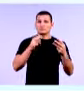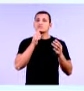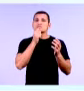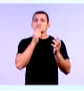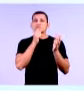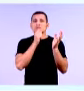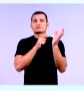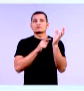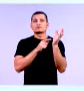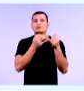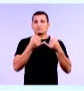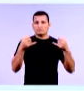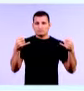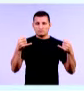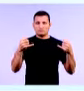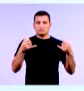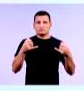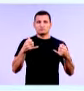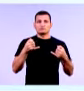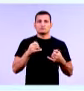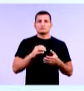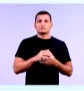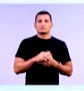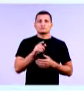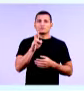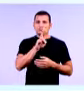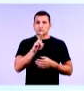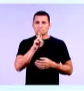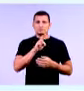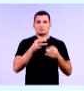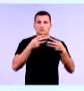usando uma rede que é a rede de celular.